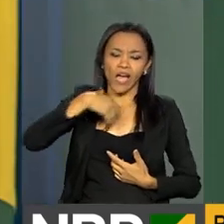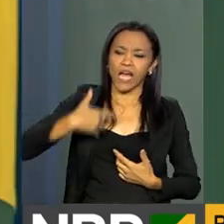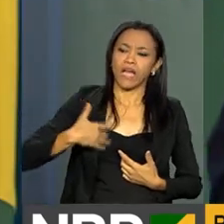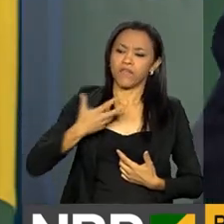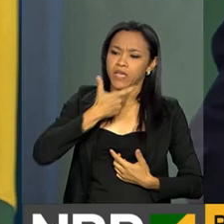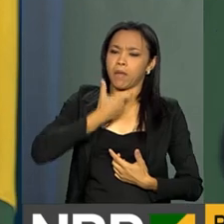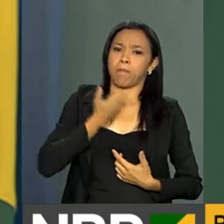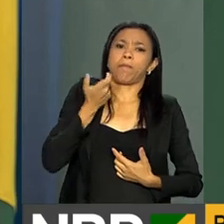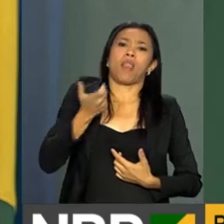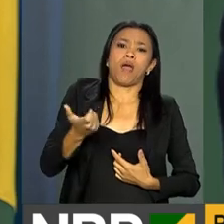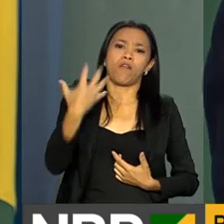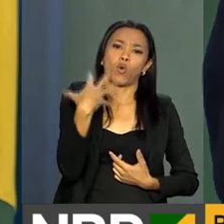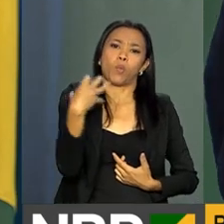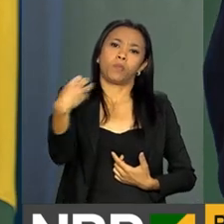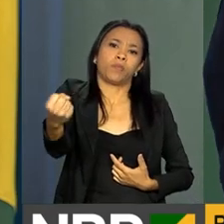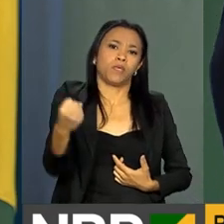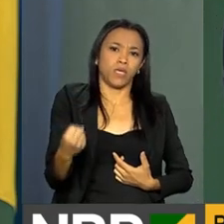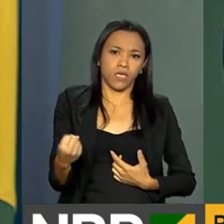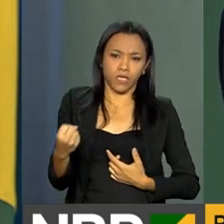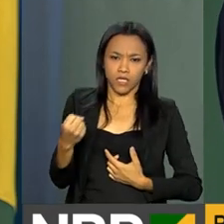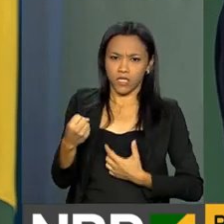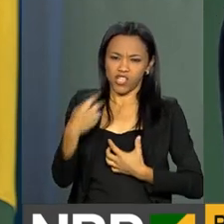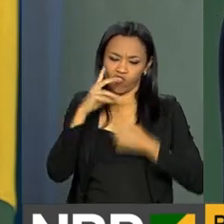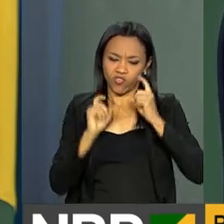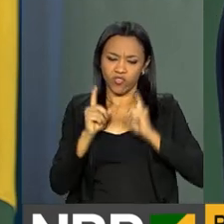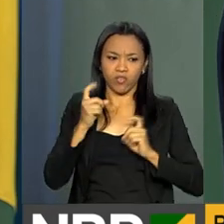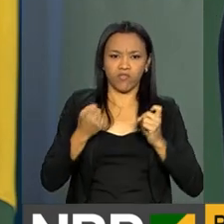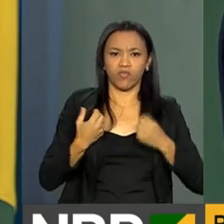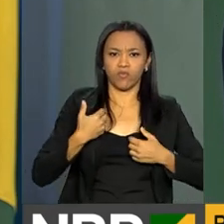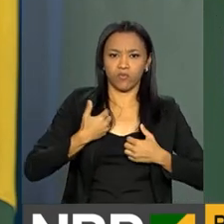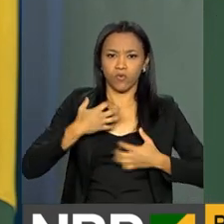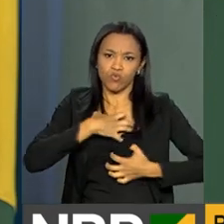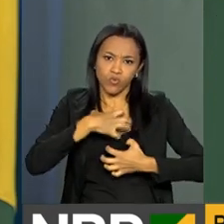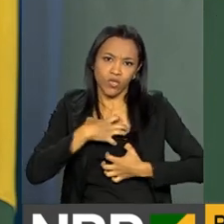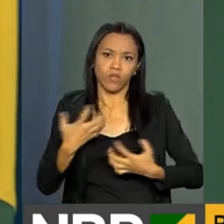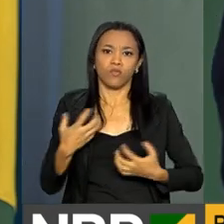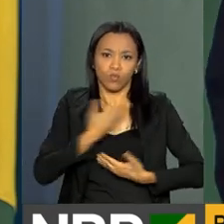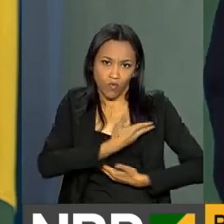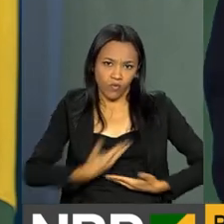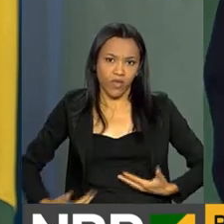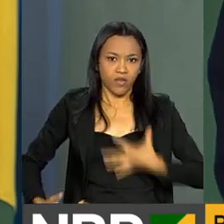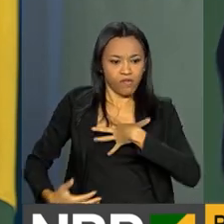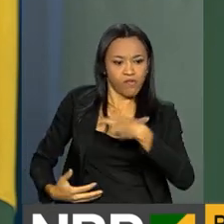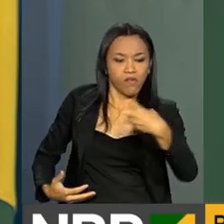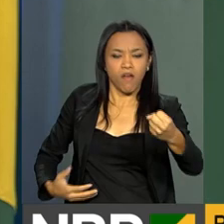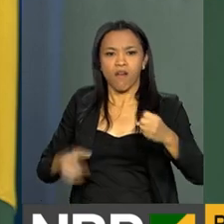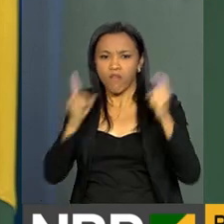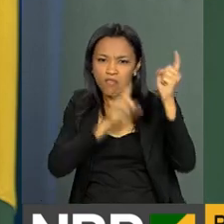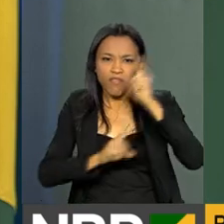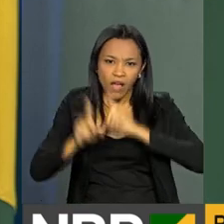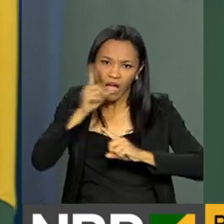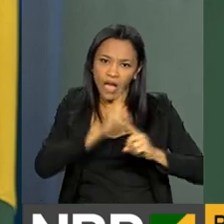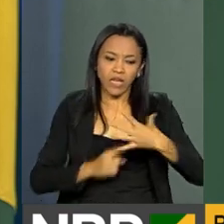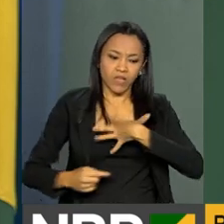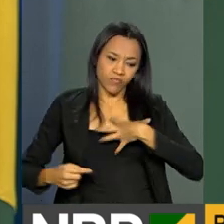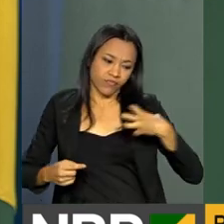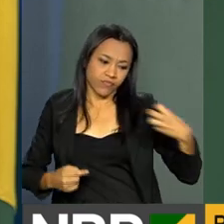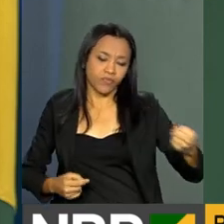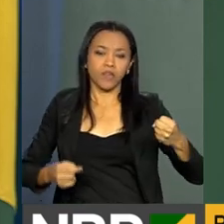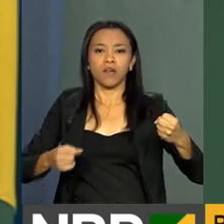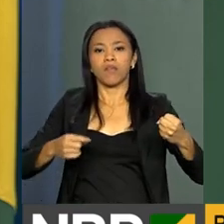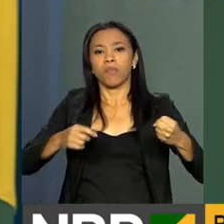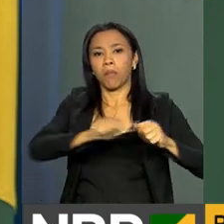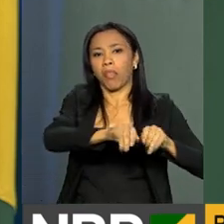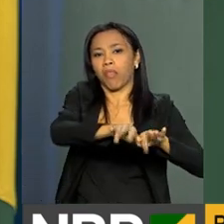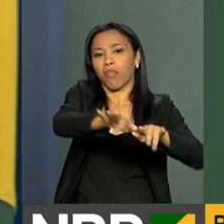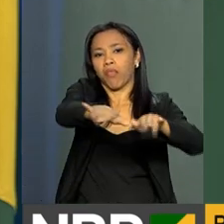palavras, tentam pegar nos nossos gestos, nos gestos do governo, né? Uma ou outra falha para tentar desmoralizar. O